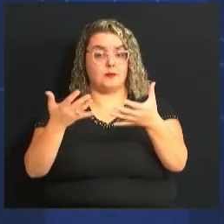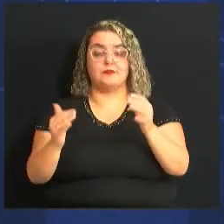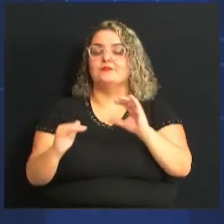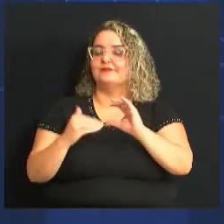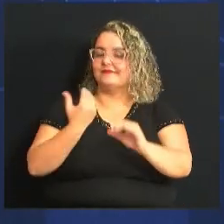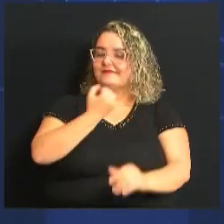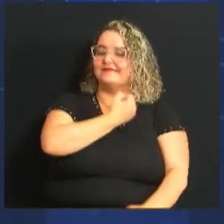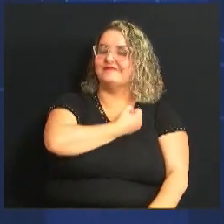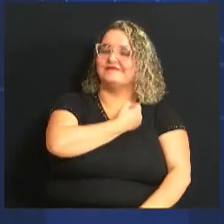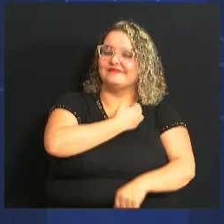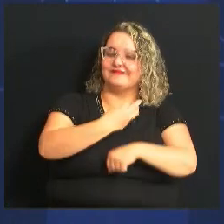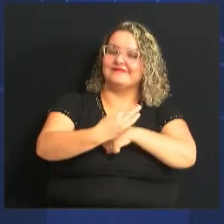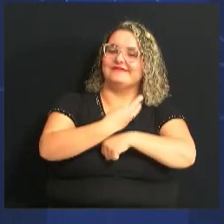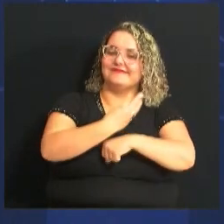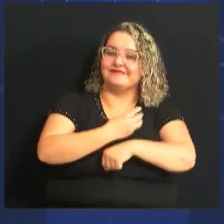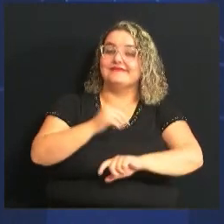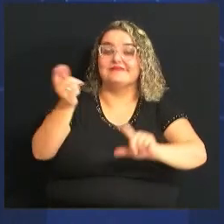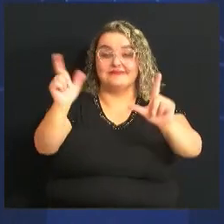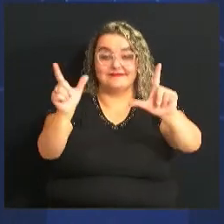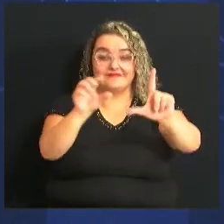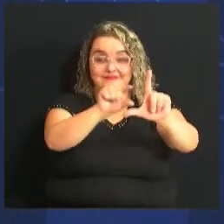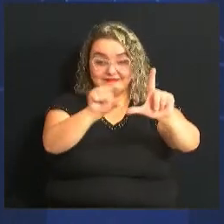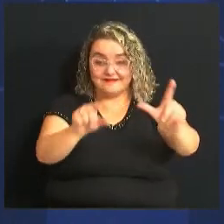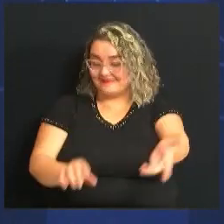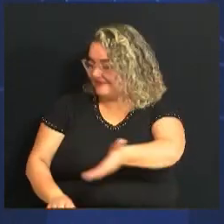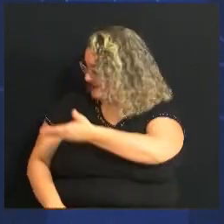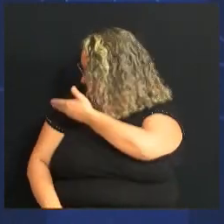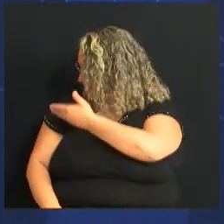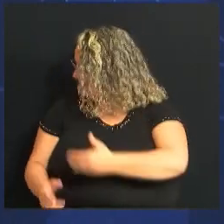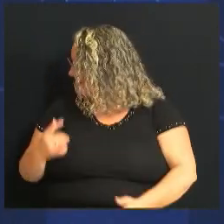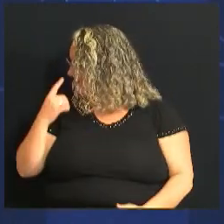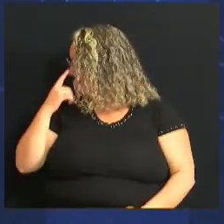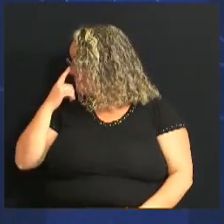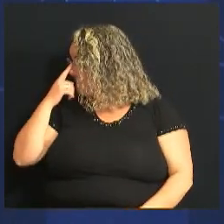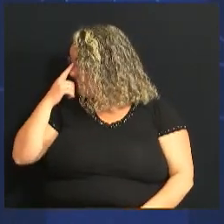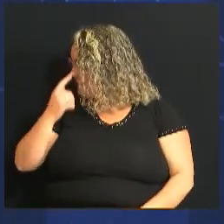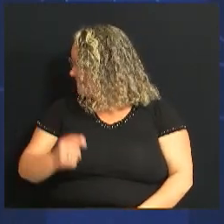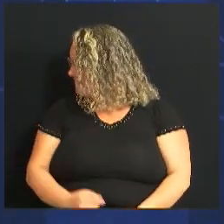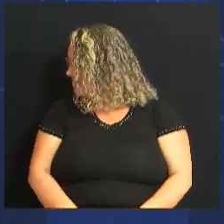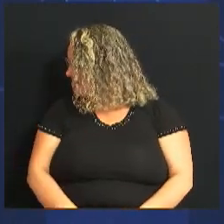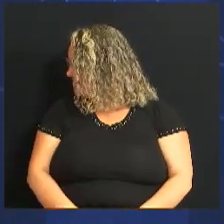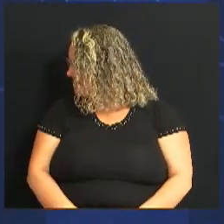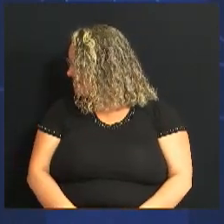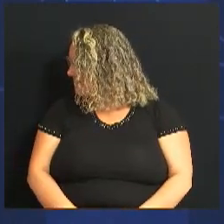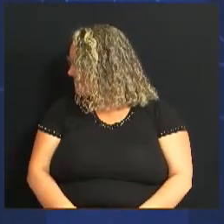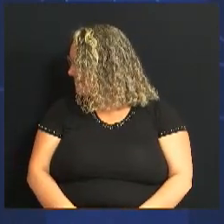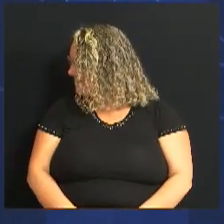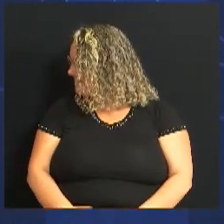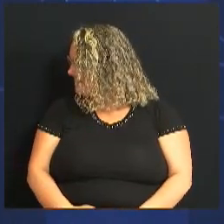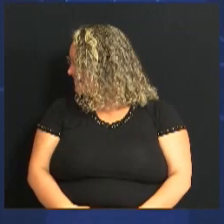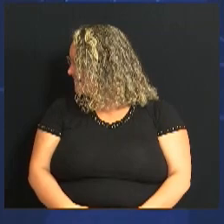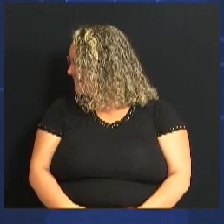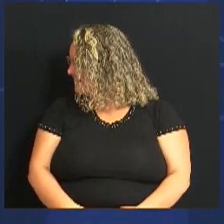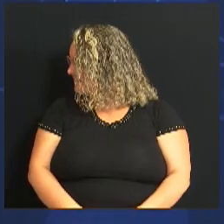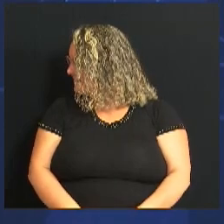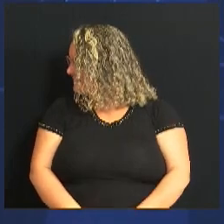do nosso WhatsApp que já aparece aí na sua tela. 19 é o nosso DDD